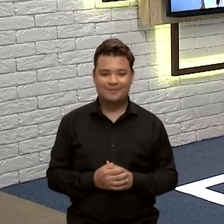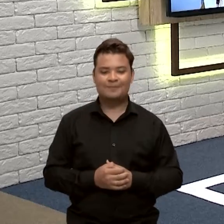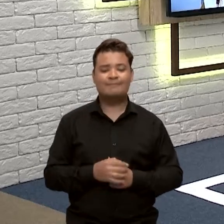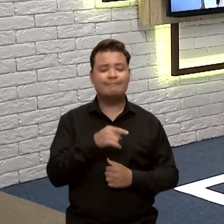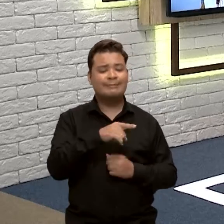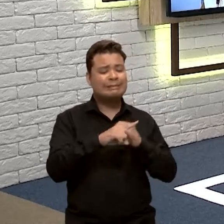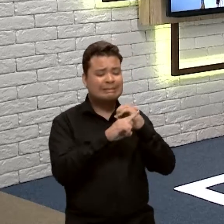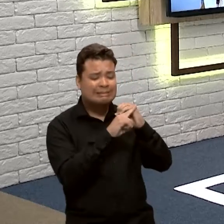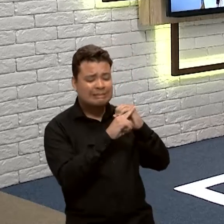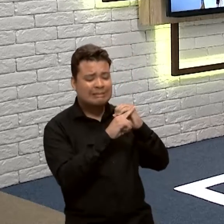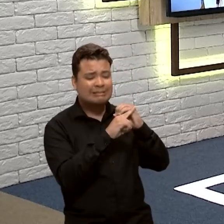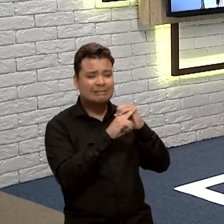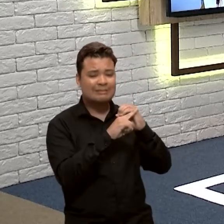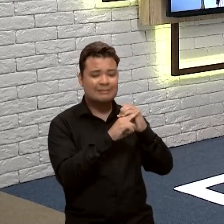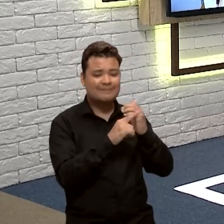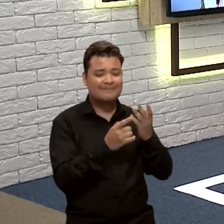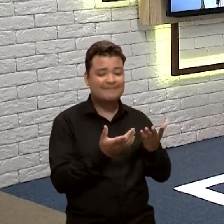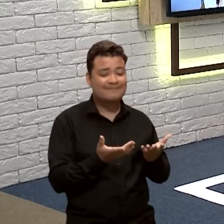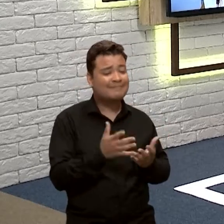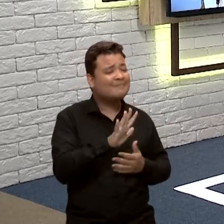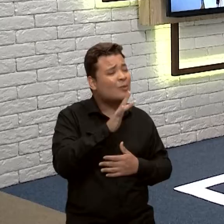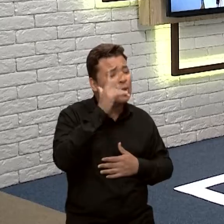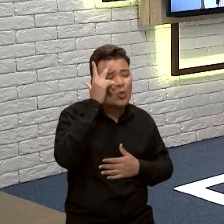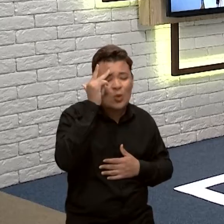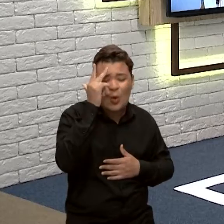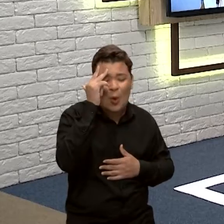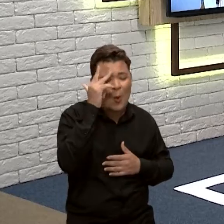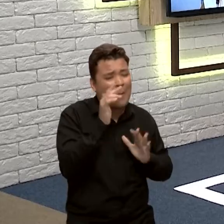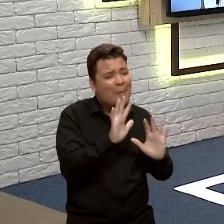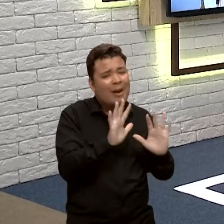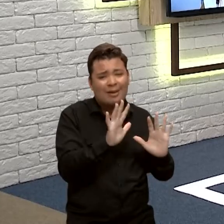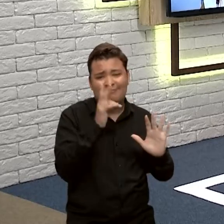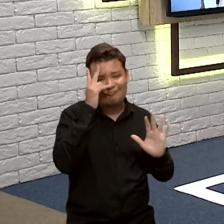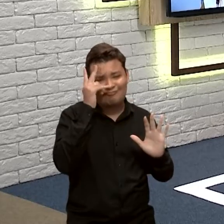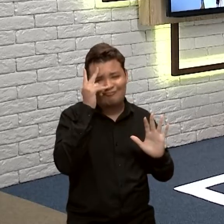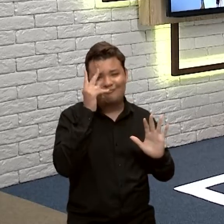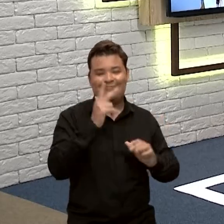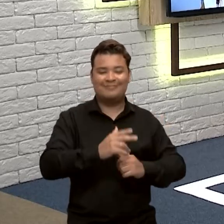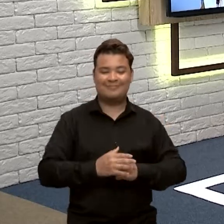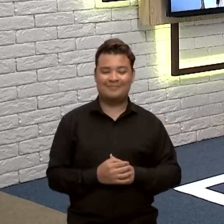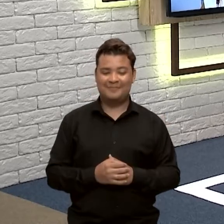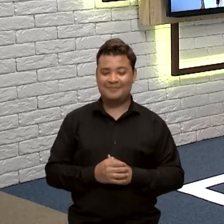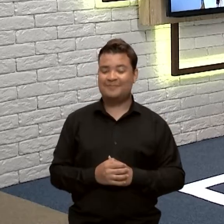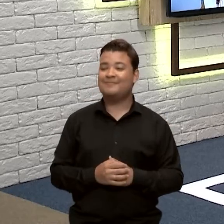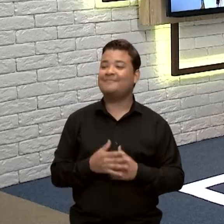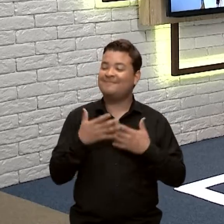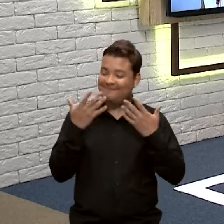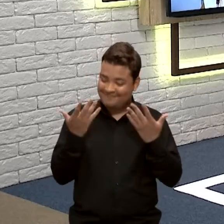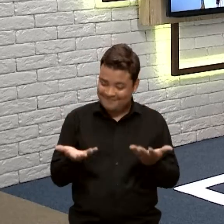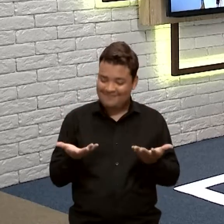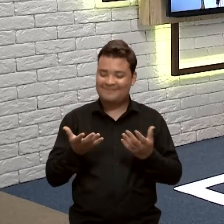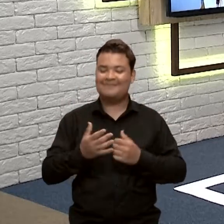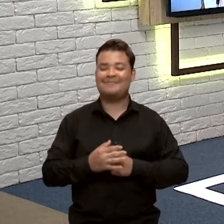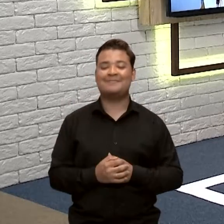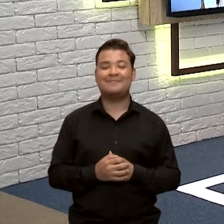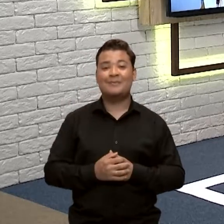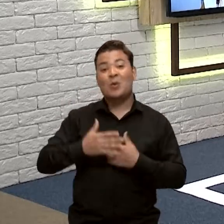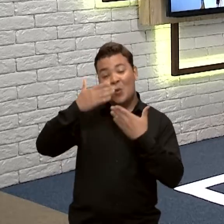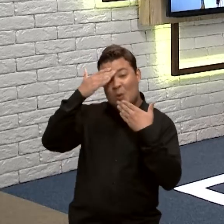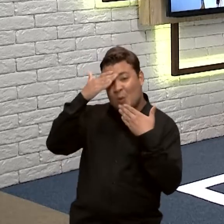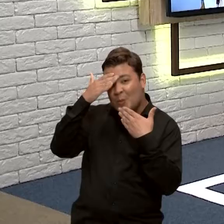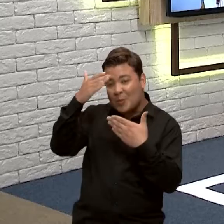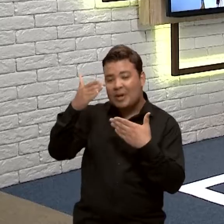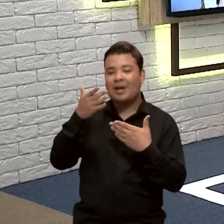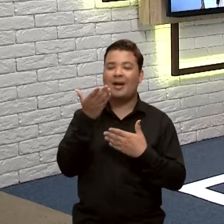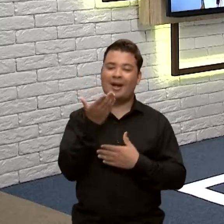Seu áudio está fechado. Normal, isso sempre acontece. Vamos lá. Muito obrigada,